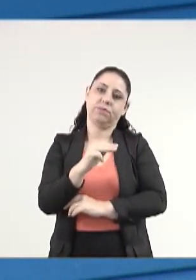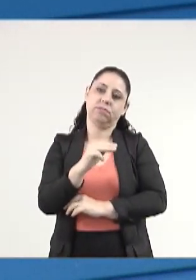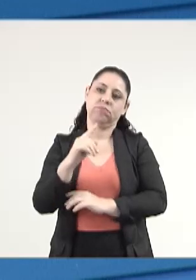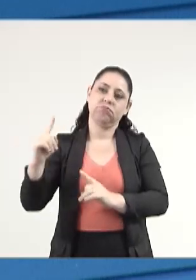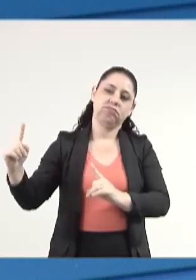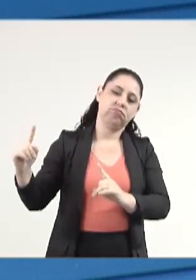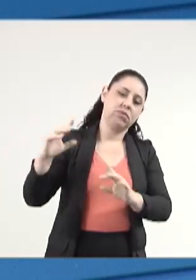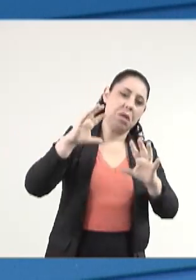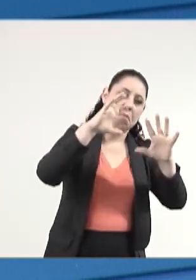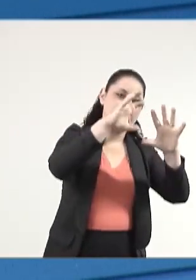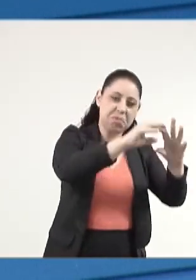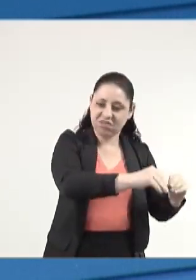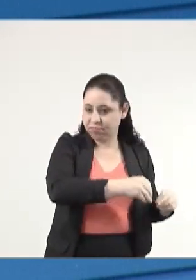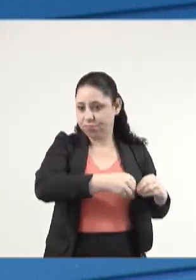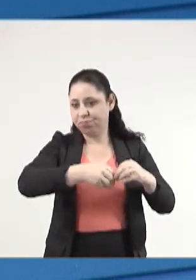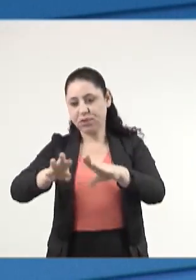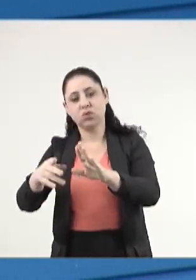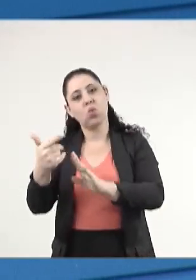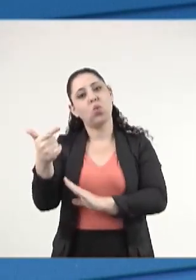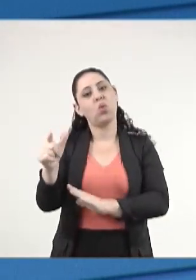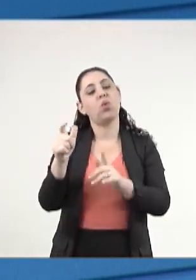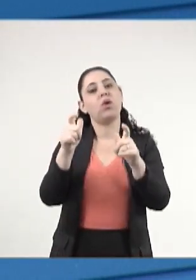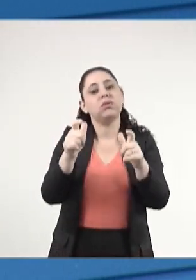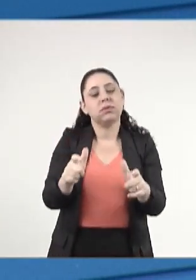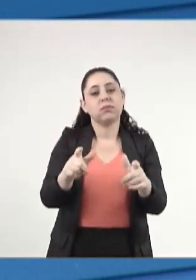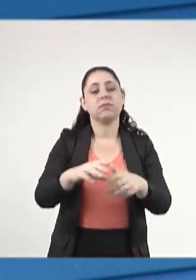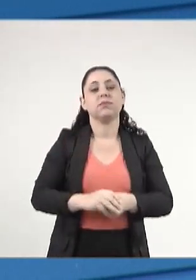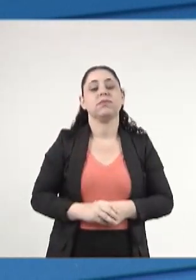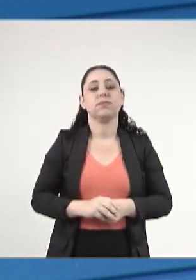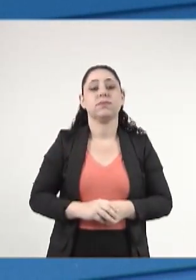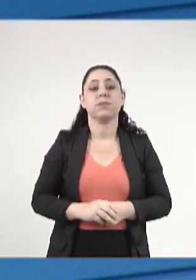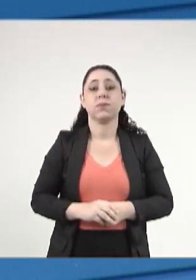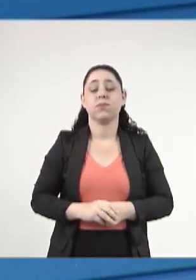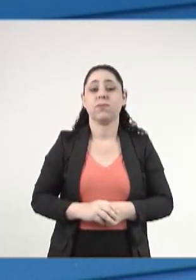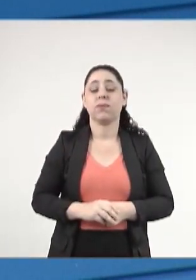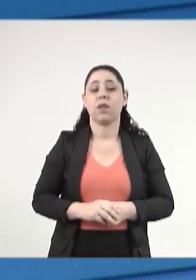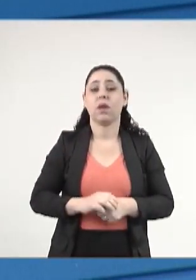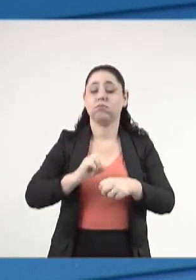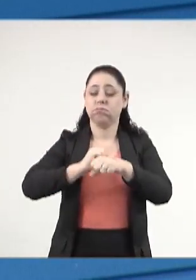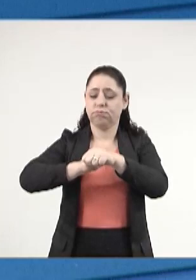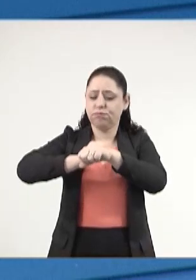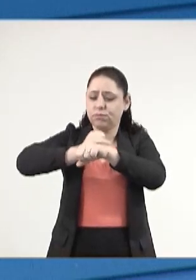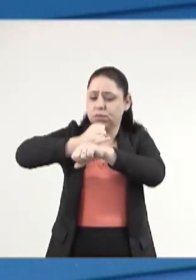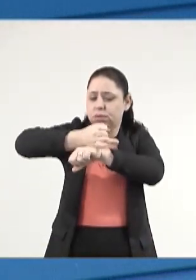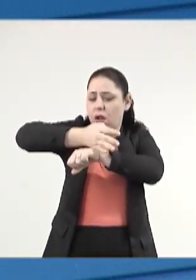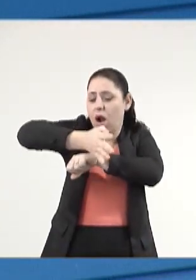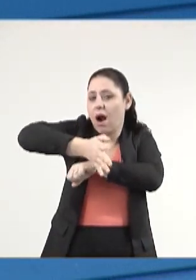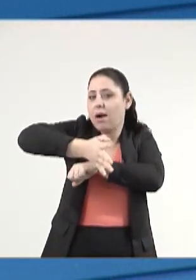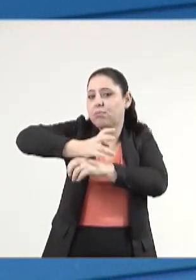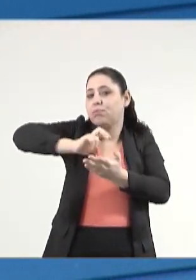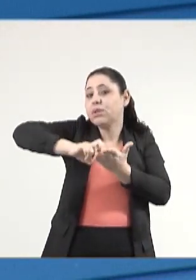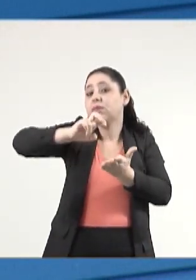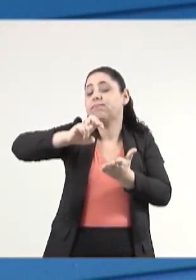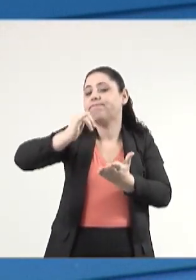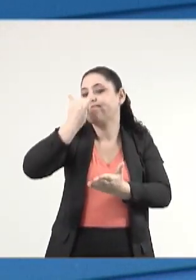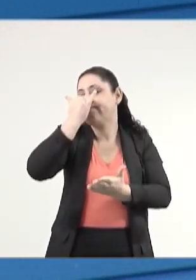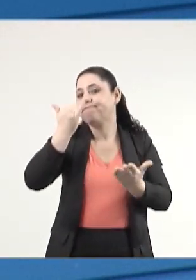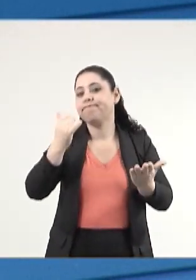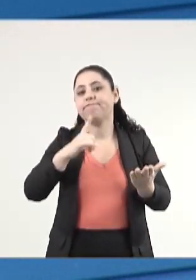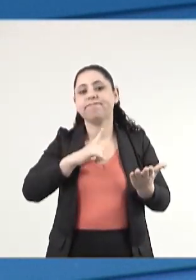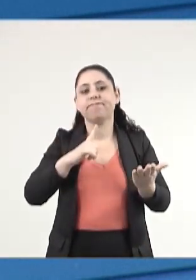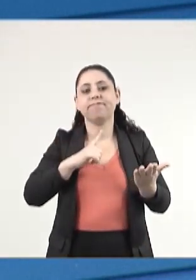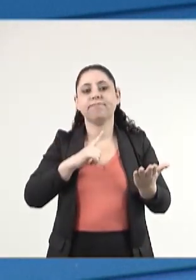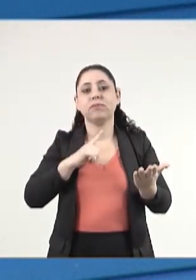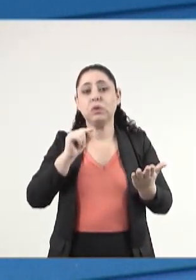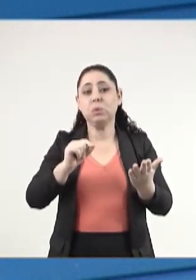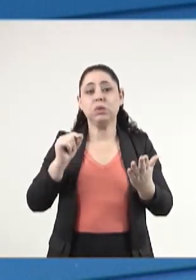a retirada desses indígenas desta área. E nesta madrugada, nesta manhã, infelizmente,